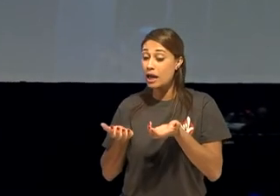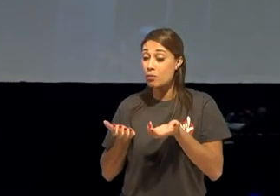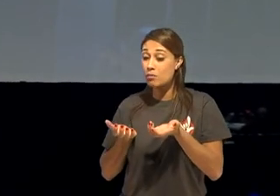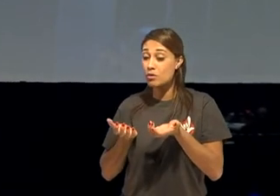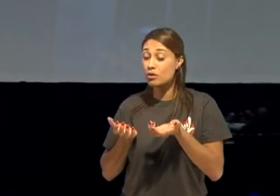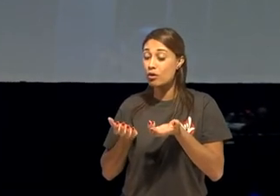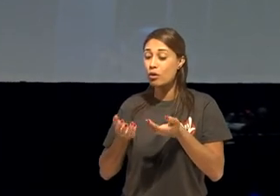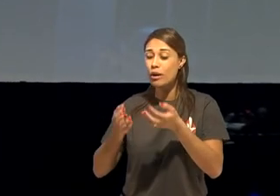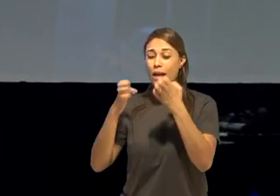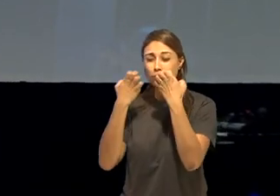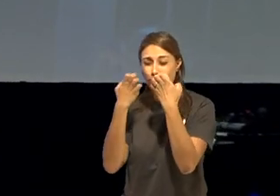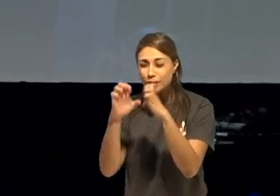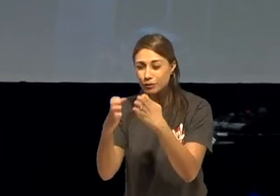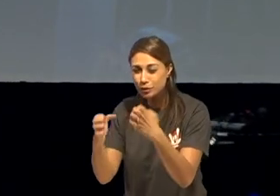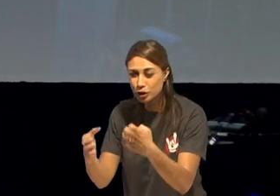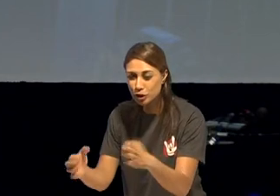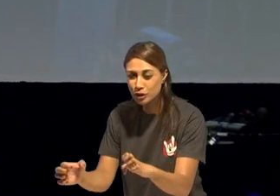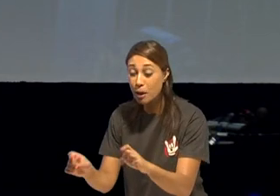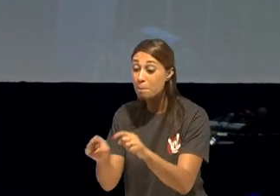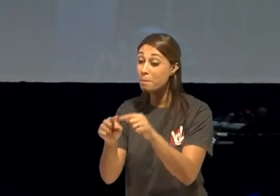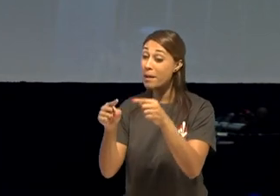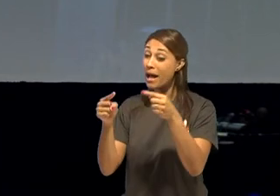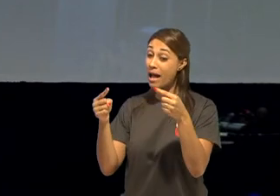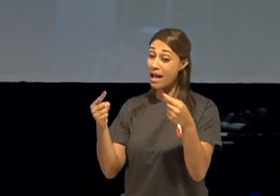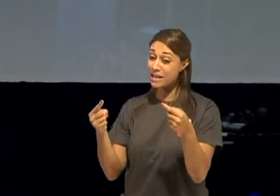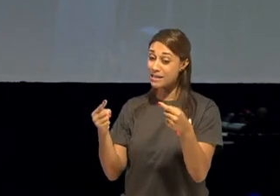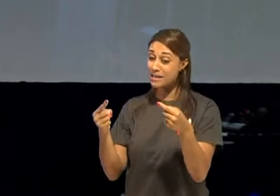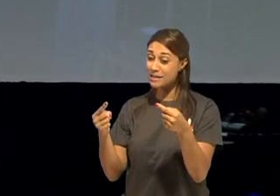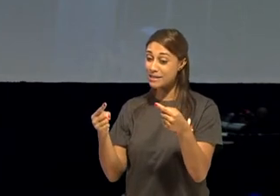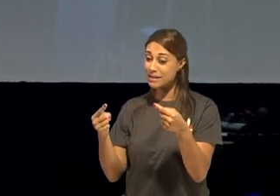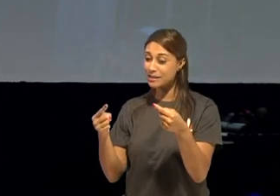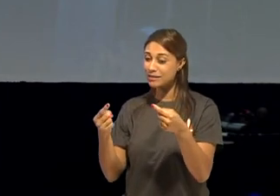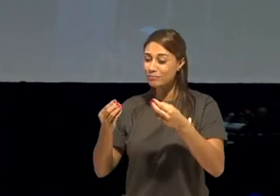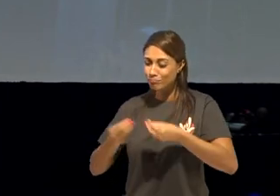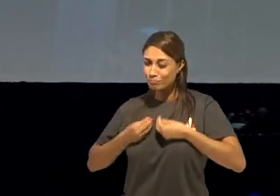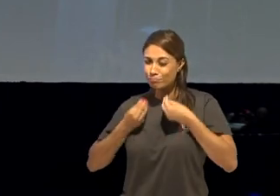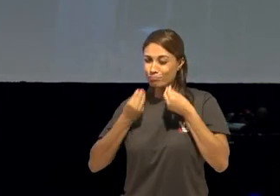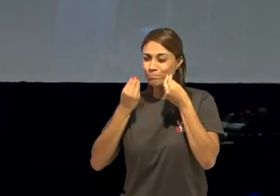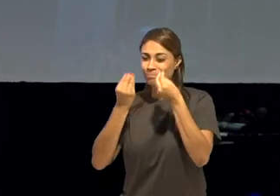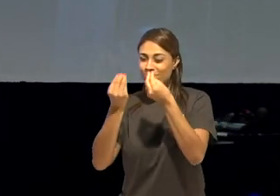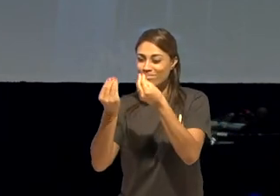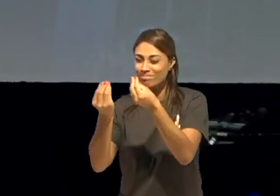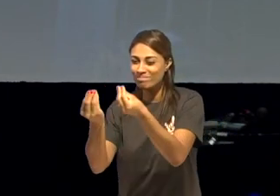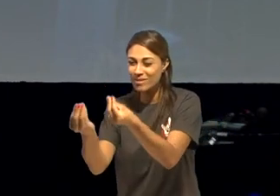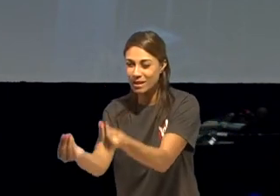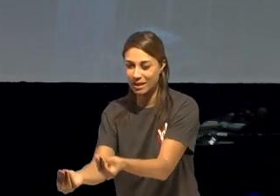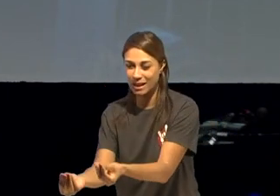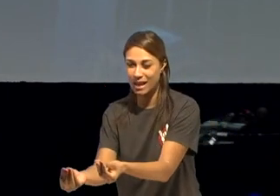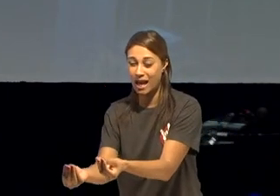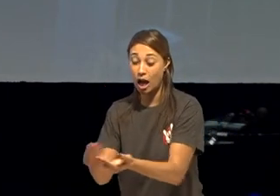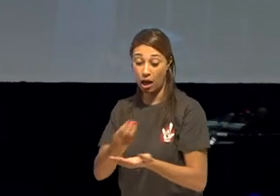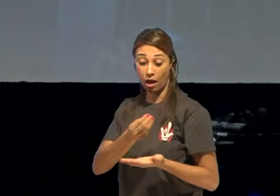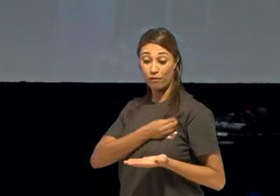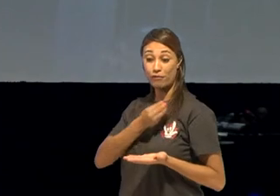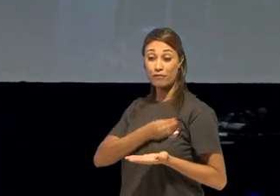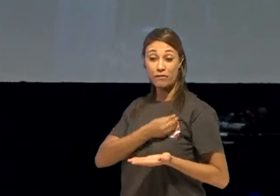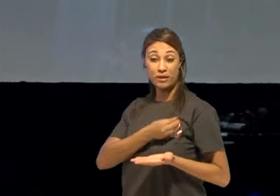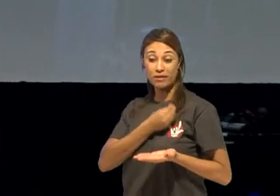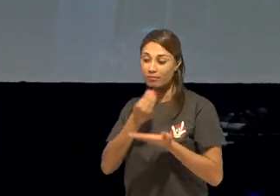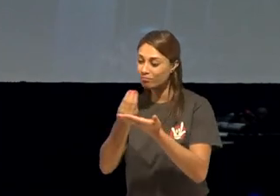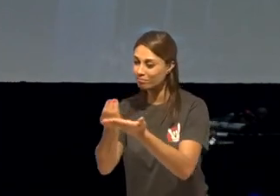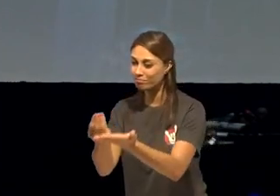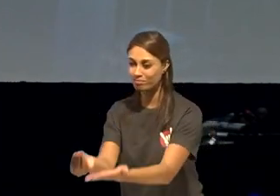Deus, mas também dividir com vocês a nossa própria vida.